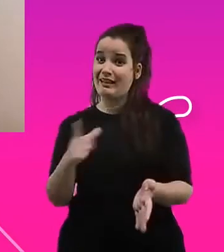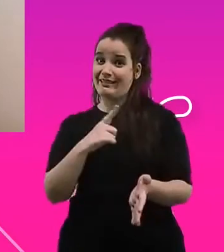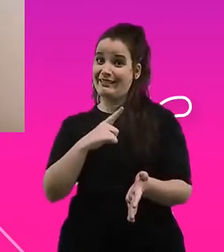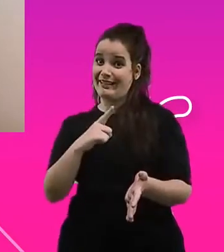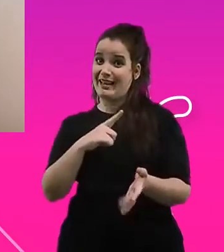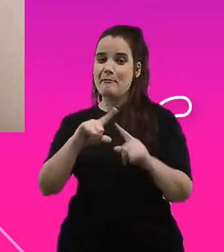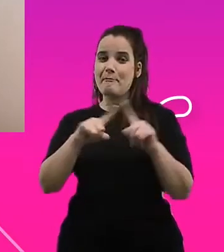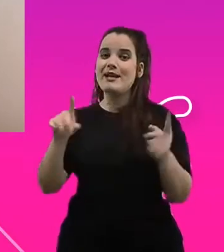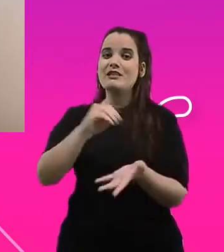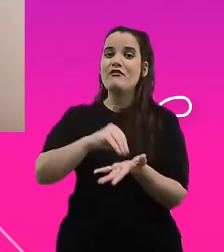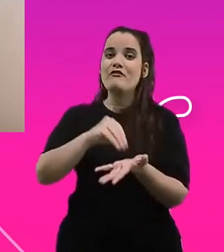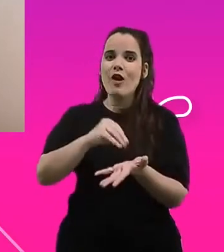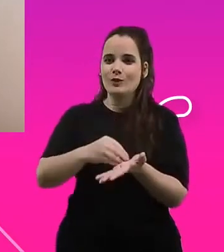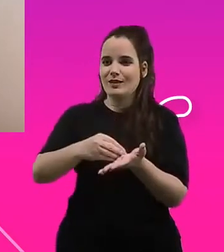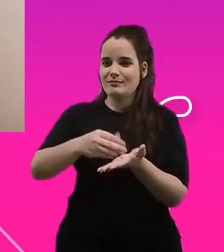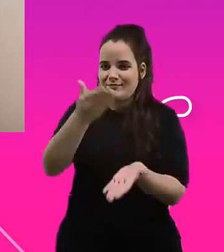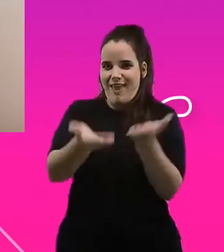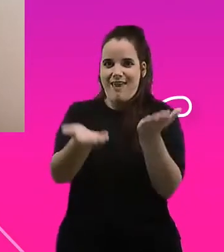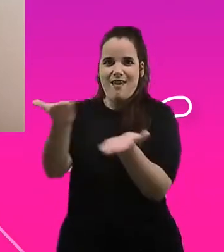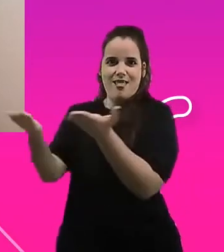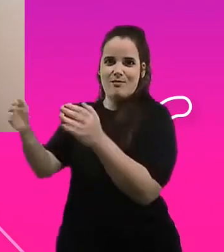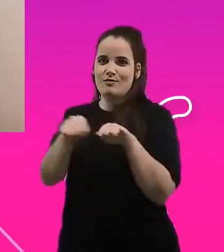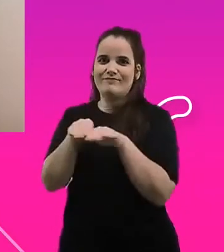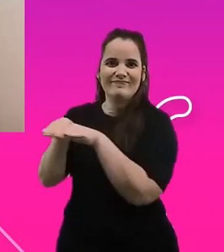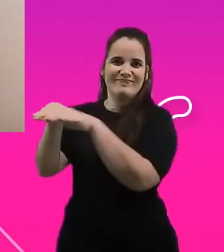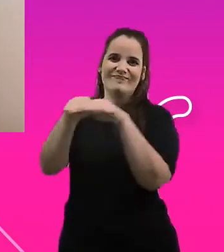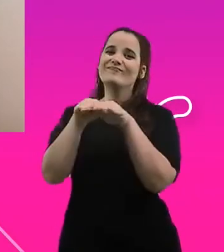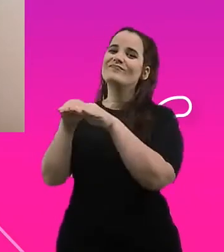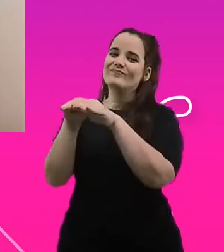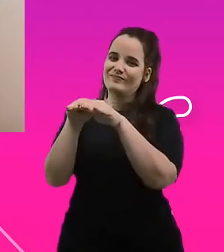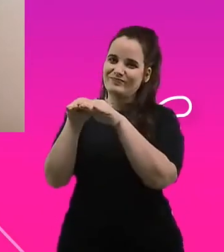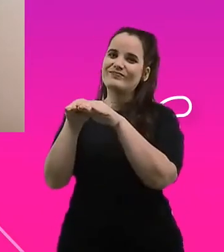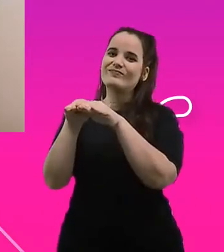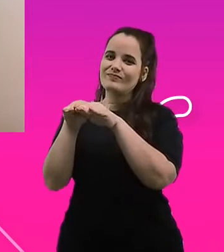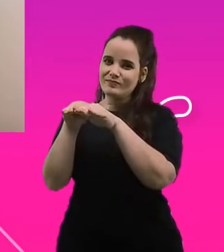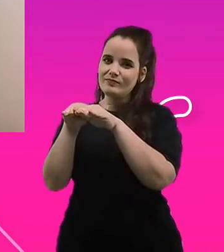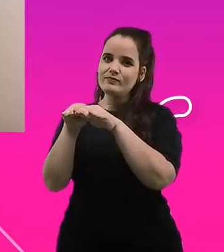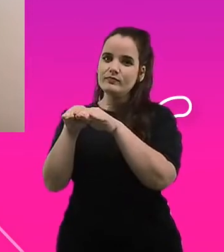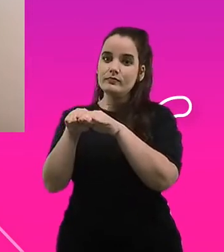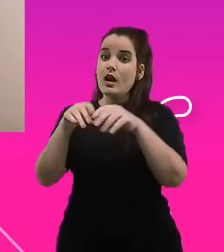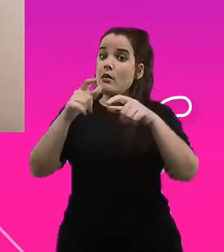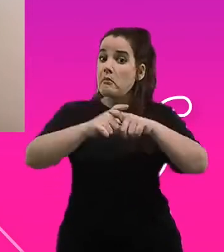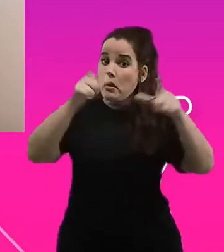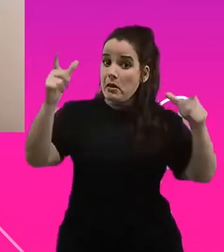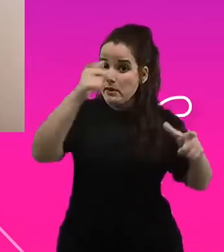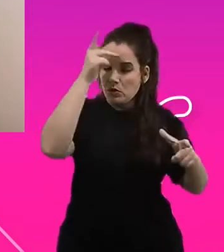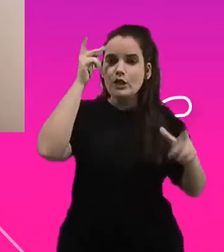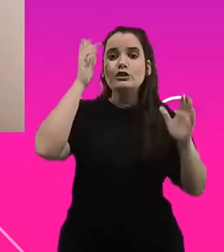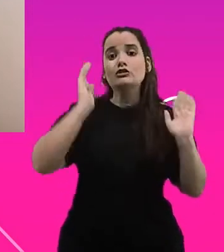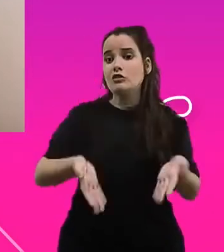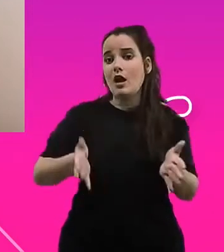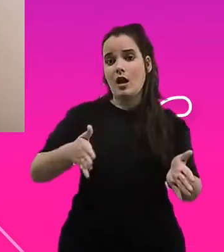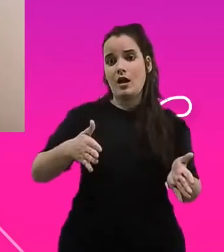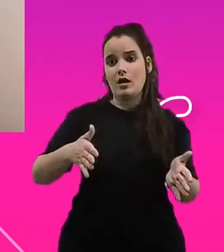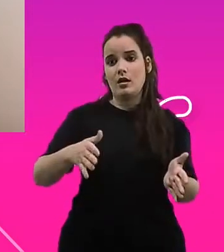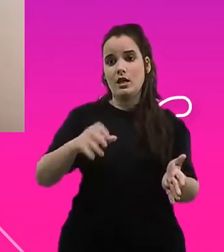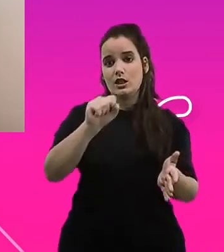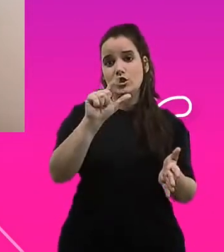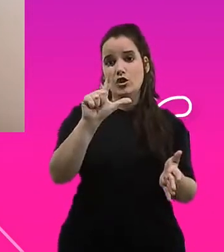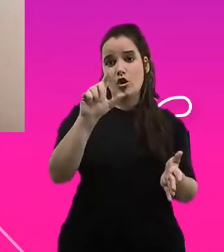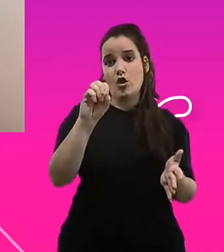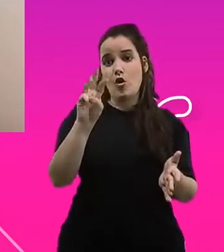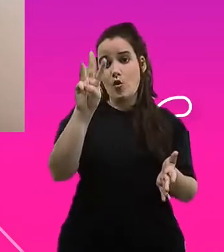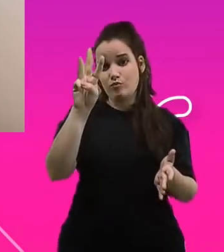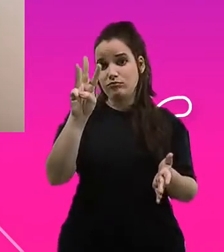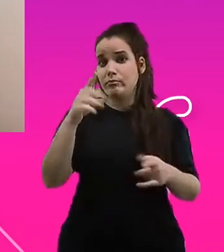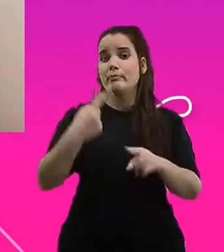E muito dessas pessoas, elas já estão consumindo dessa maneira, pelo simples fato da escassez, né? Então, como é